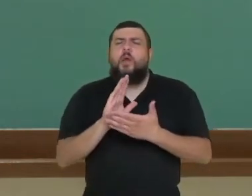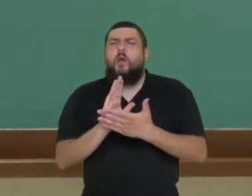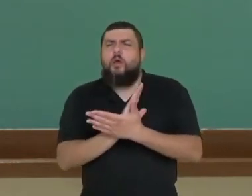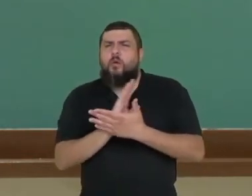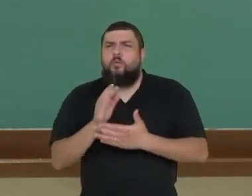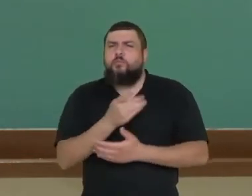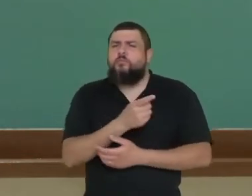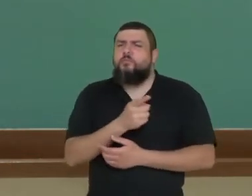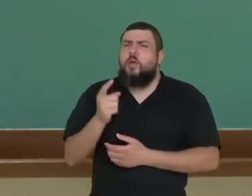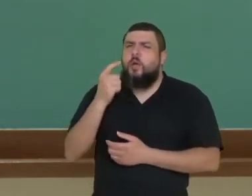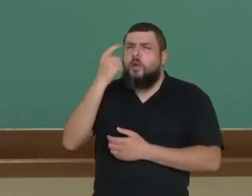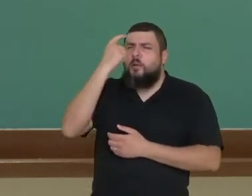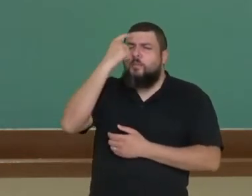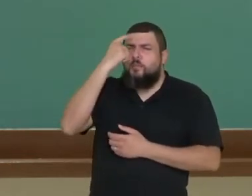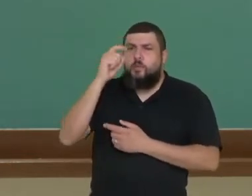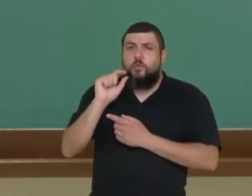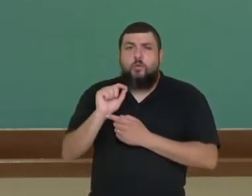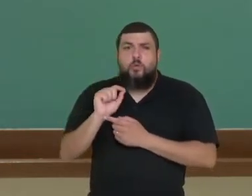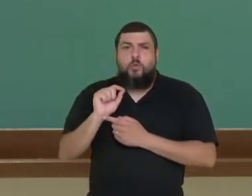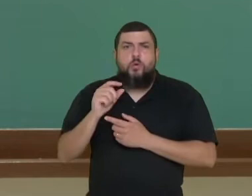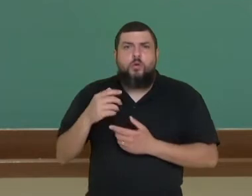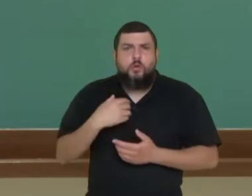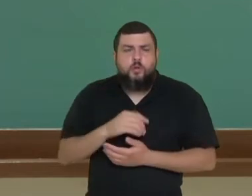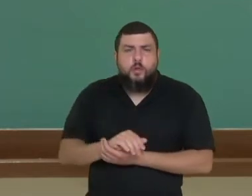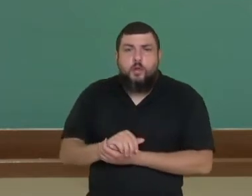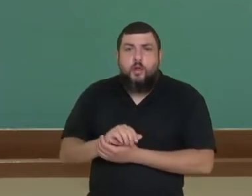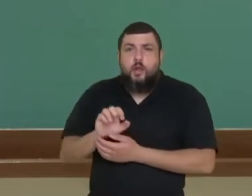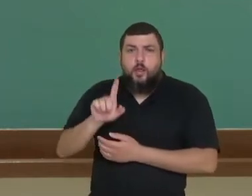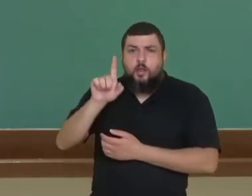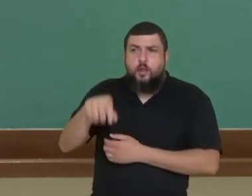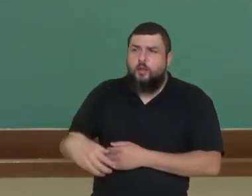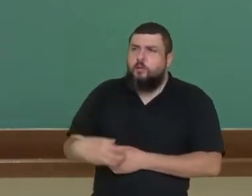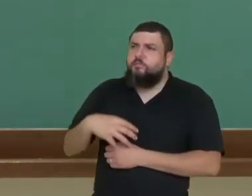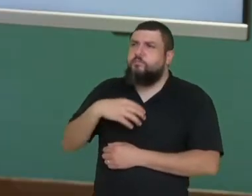ano. Estereótipo o quê?